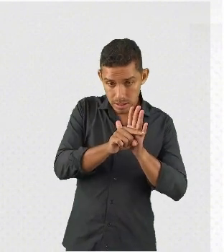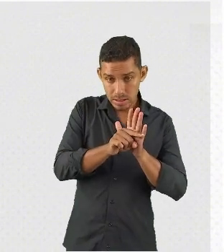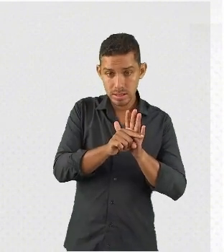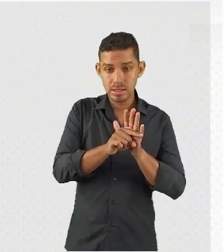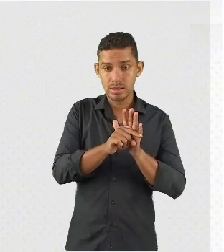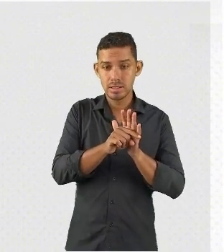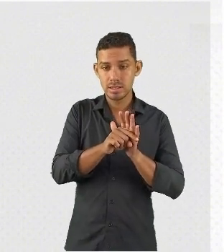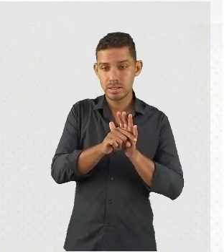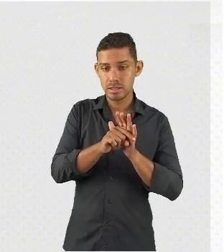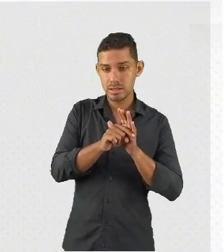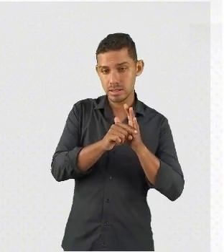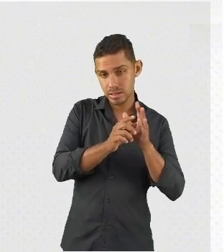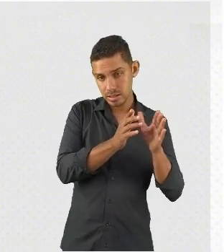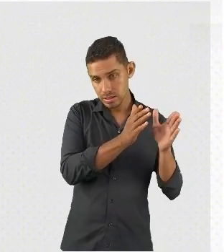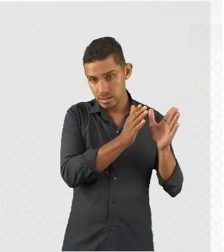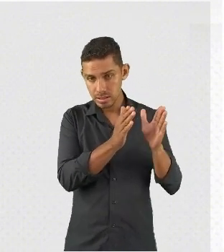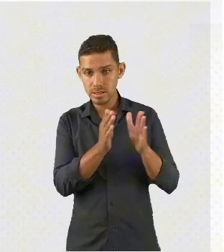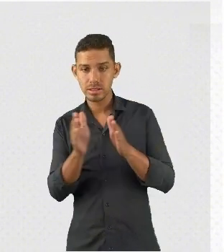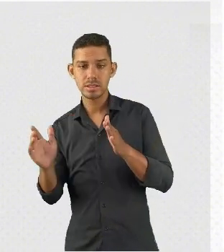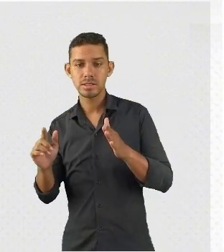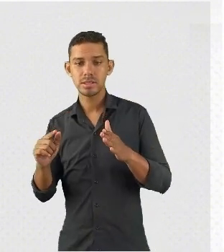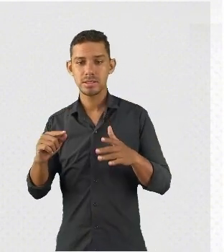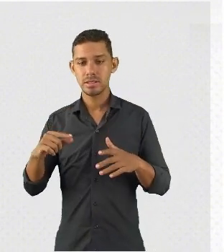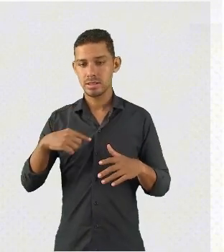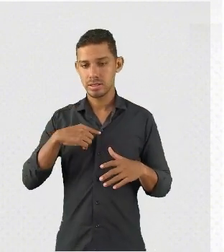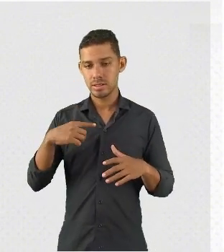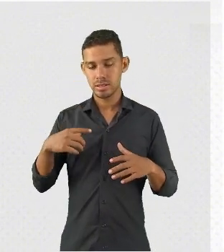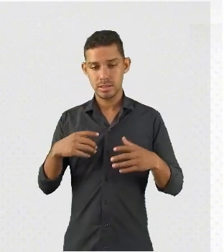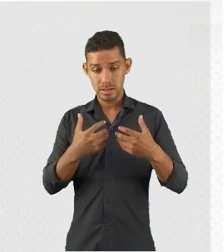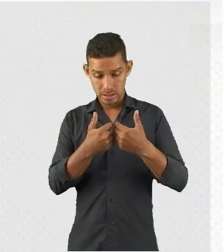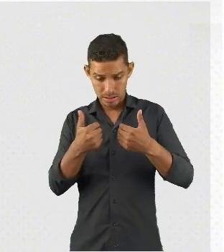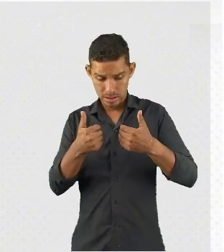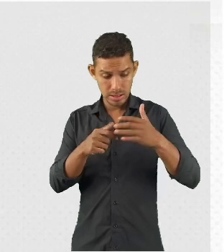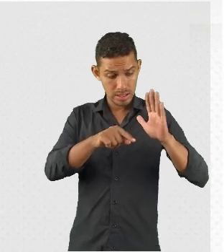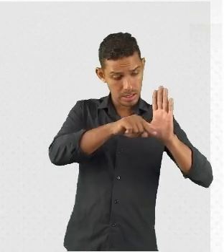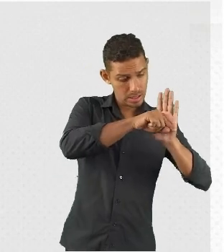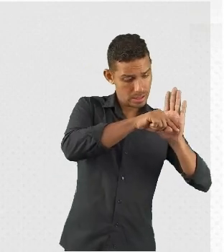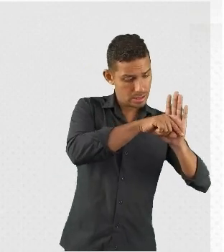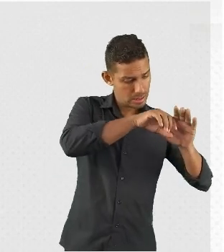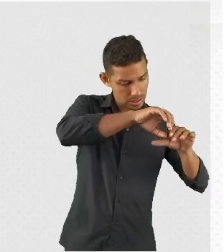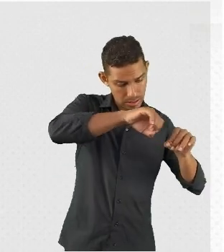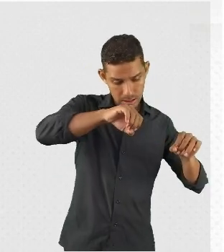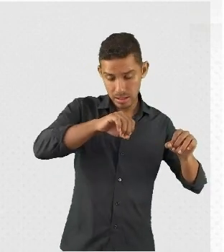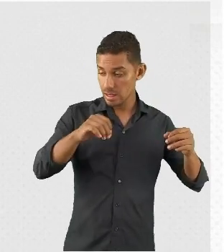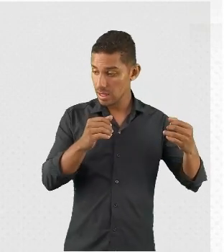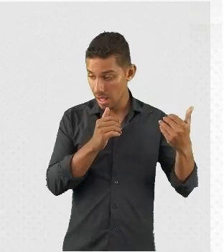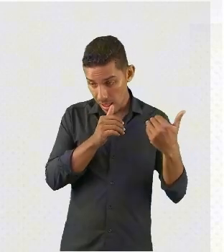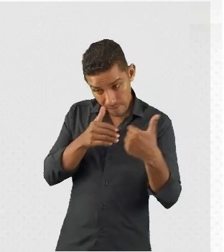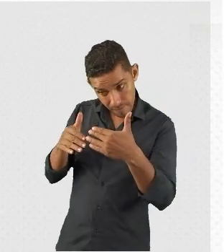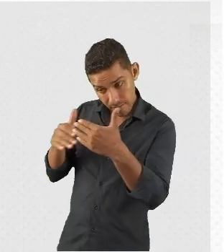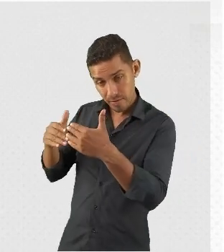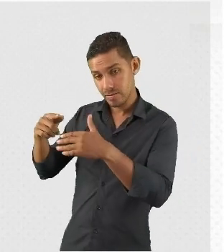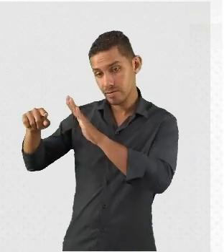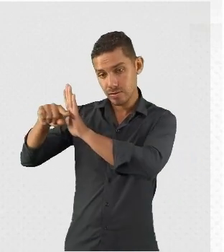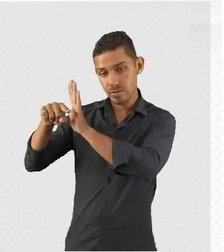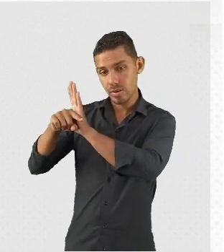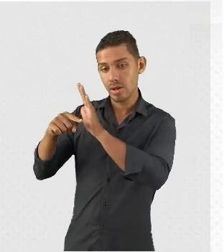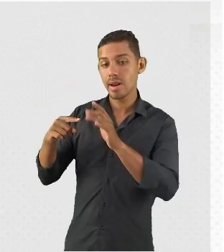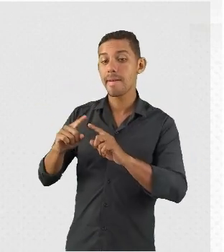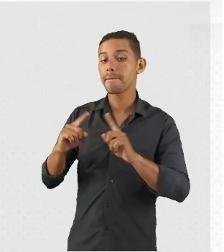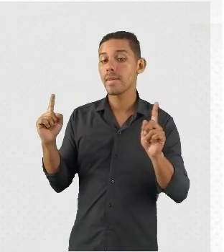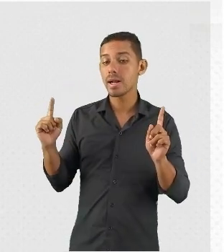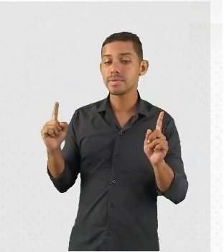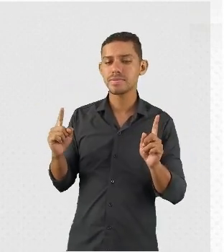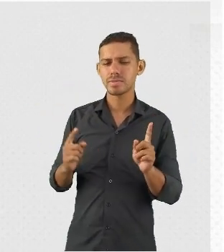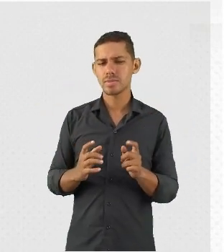repeliram as cargas negativas do induzido. Afastou só. Mas aqui, se você olhar, ele ainda está